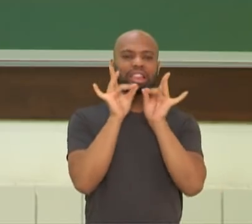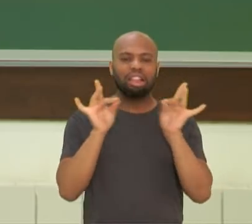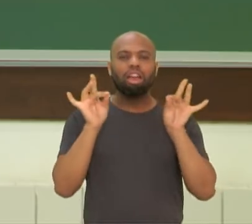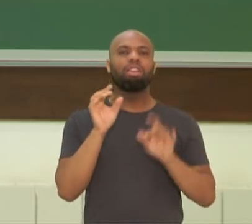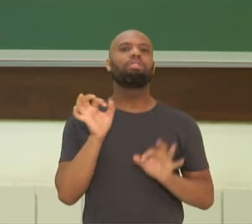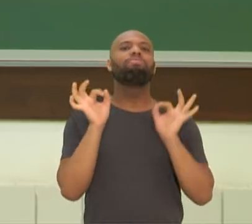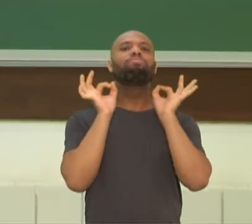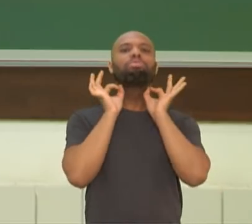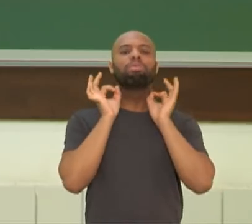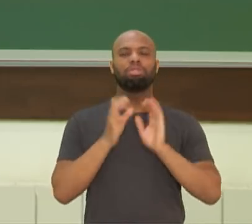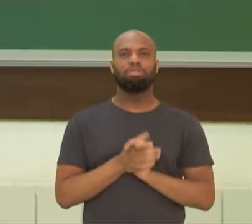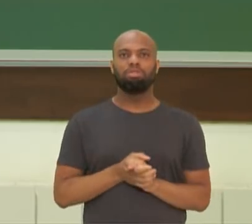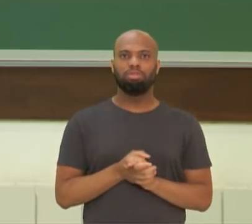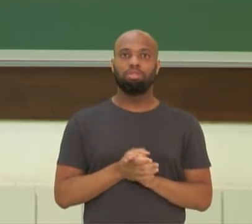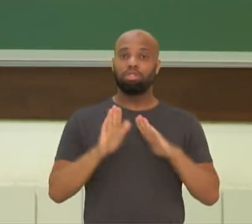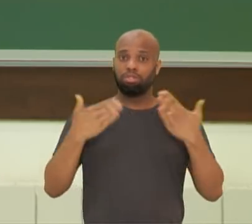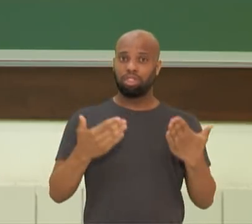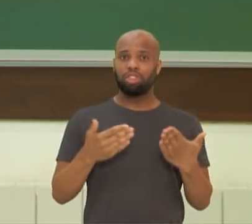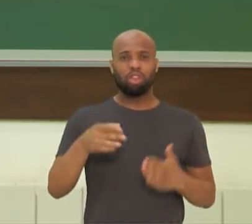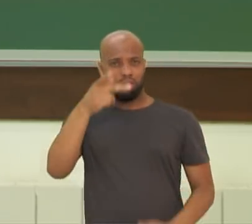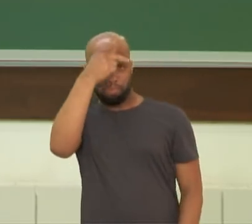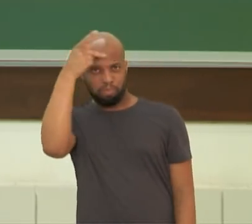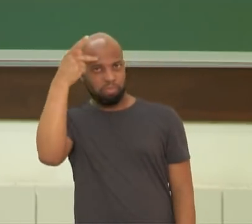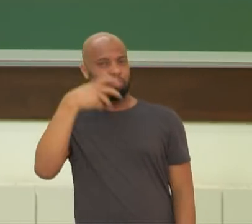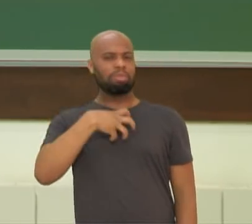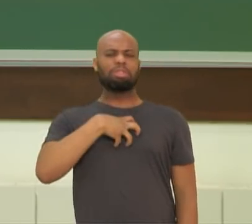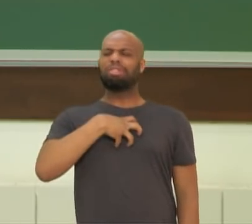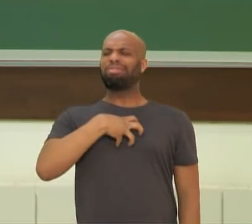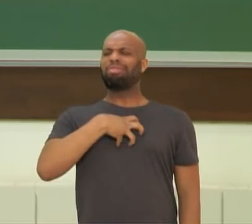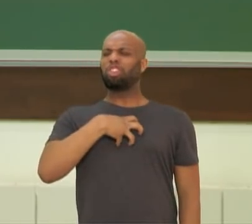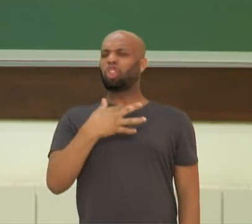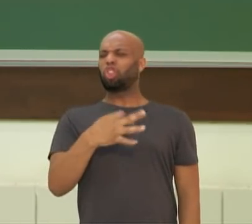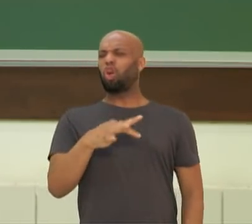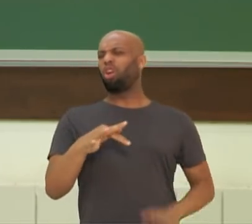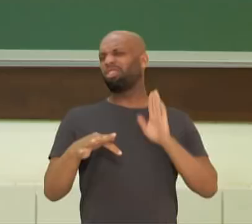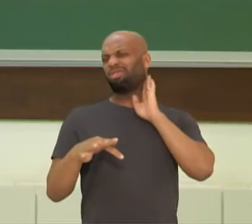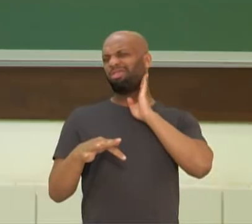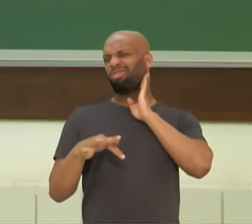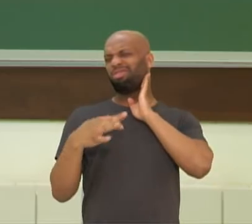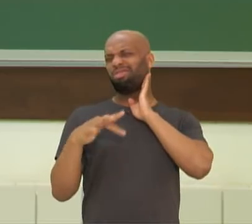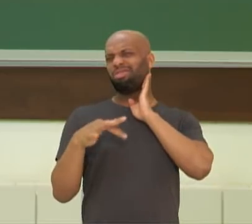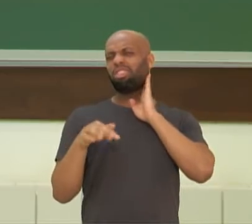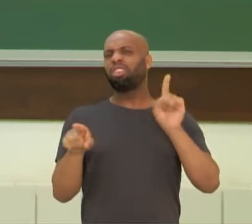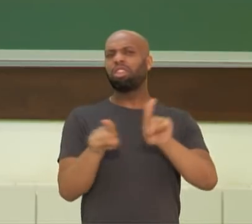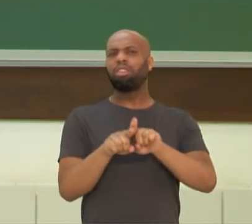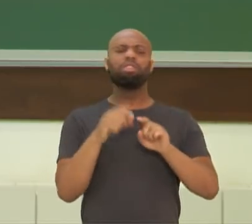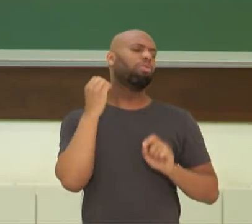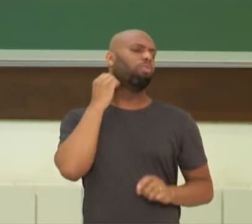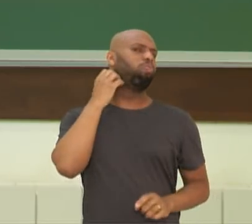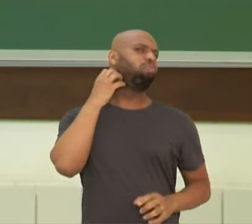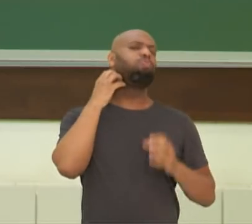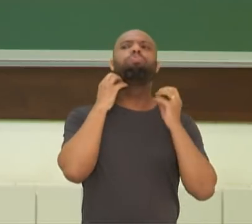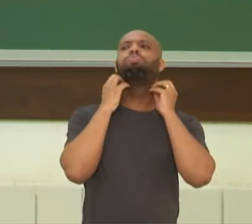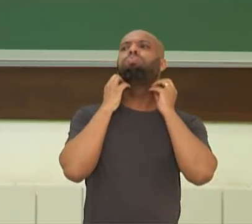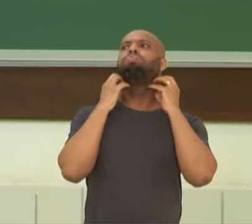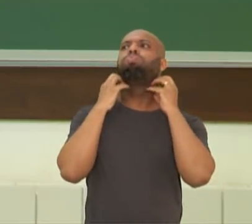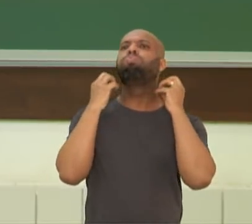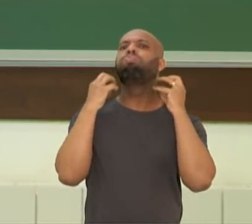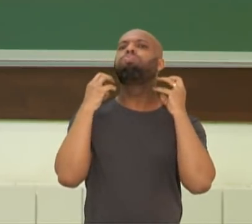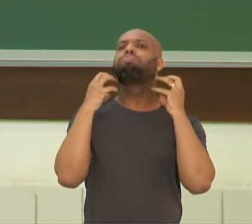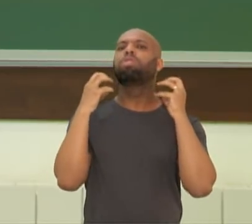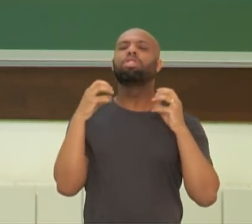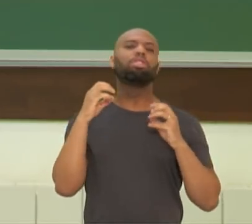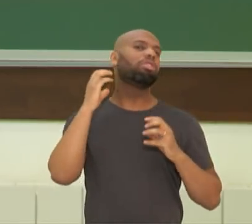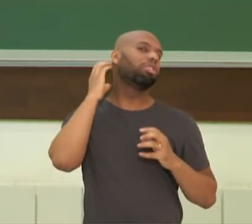salivares. Geralmente a pessoa sente um pouco de dor, inchaço bastante nessa região,